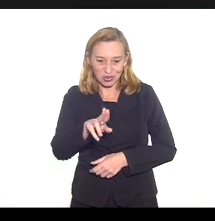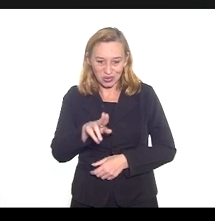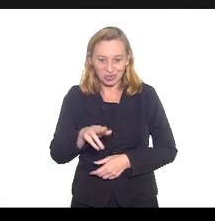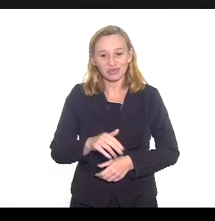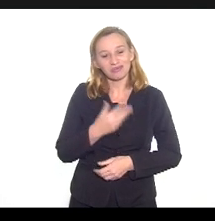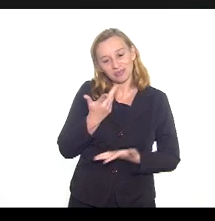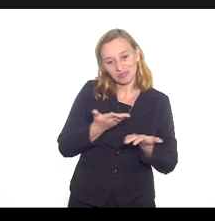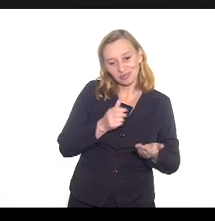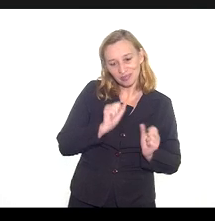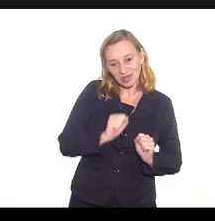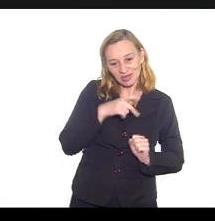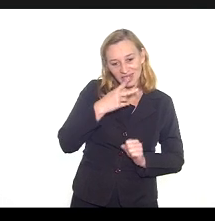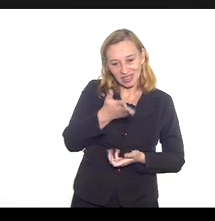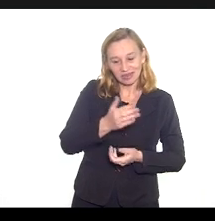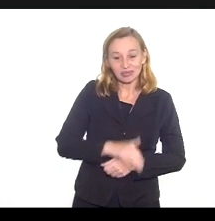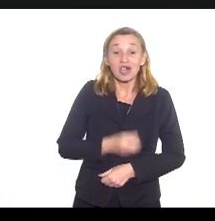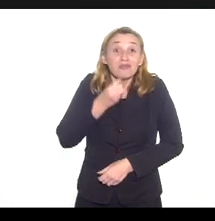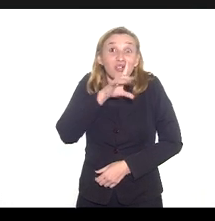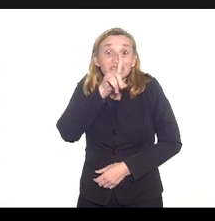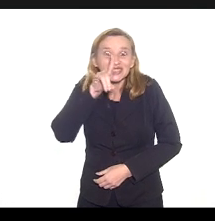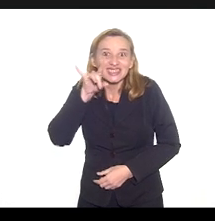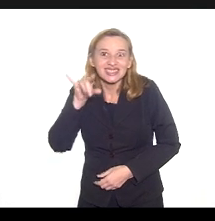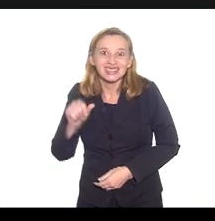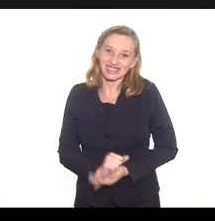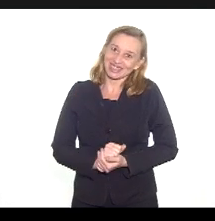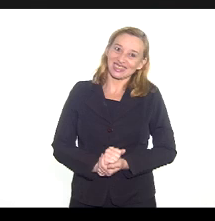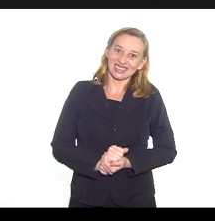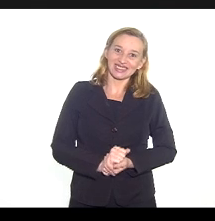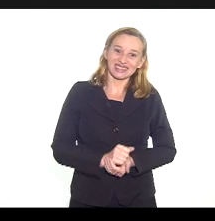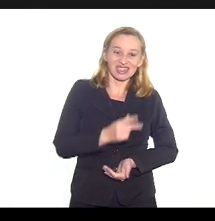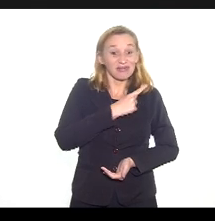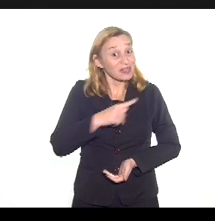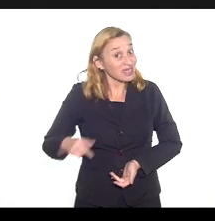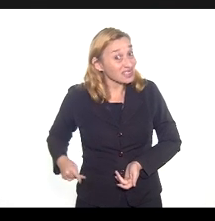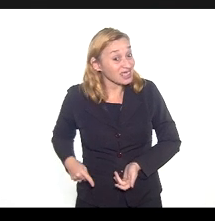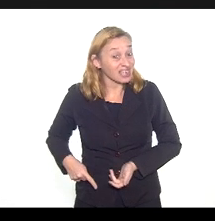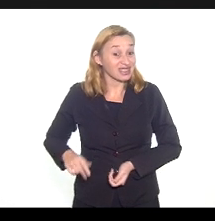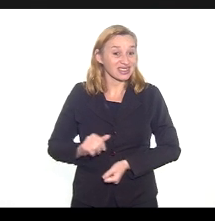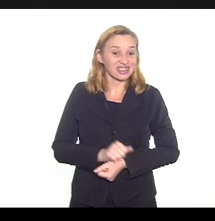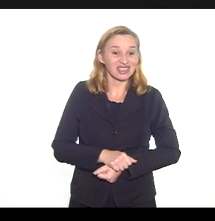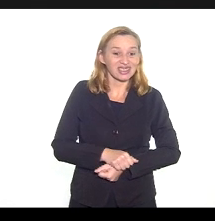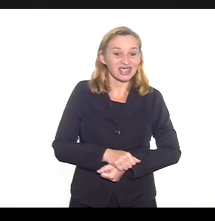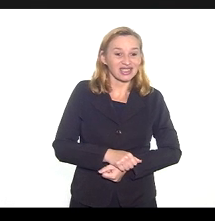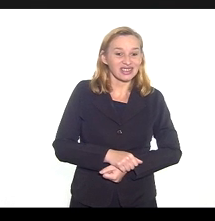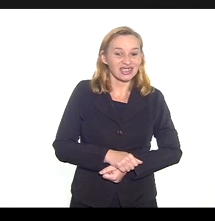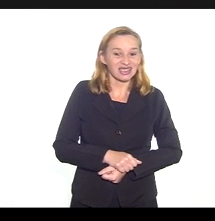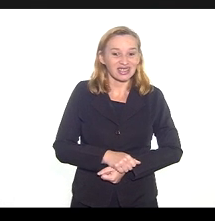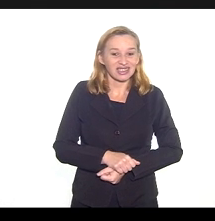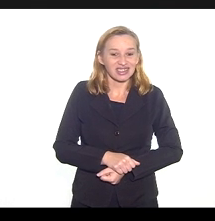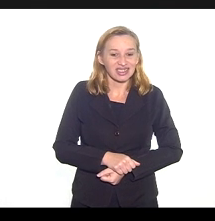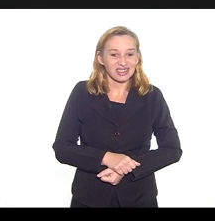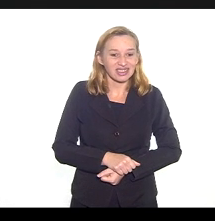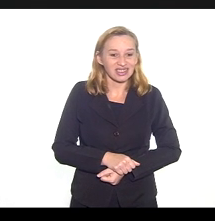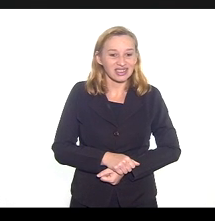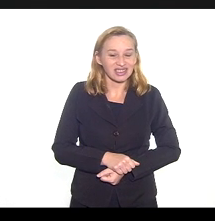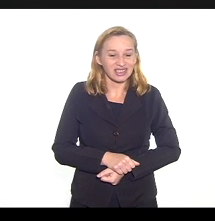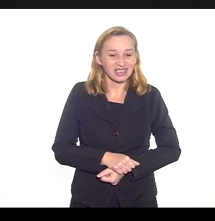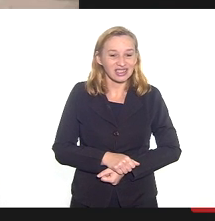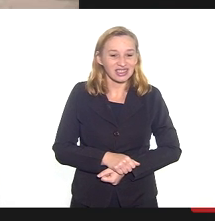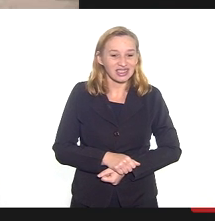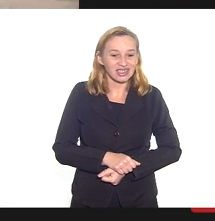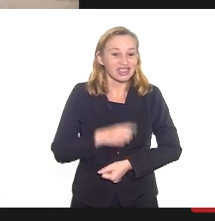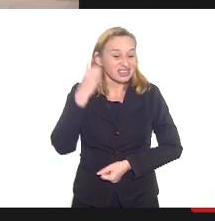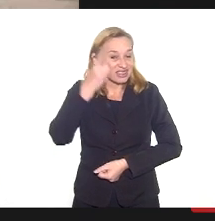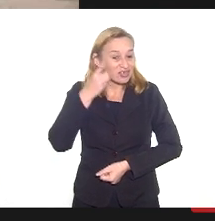está com a fala. Bom dia, presidente, presidente, presidenta,